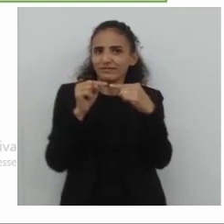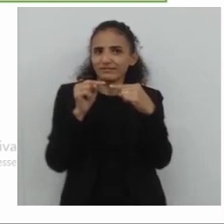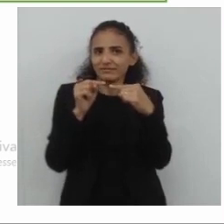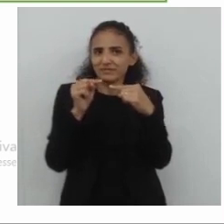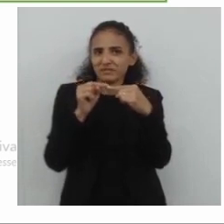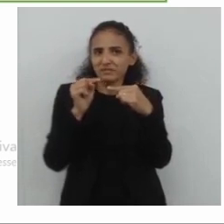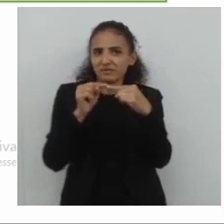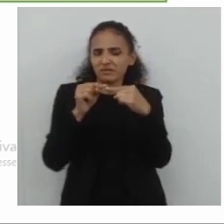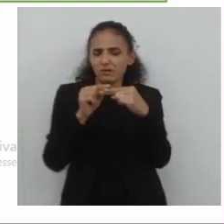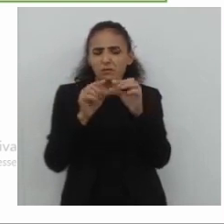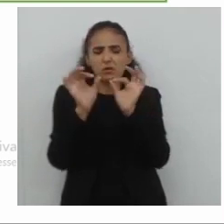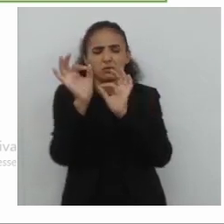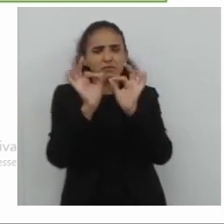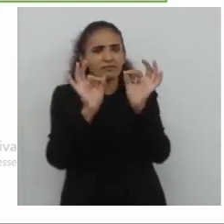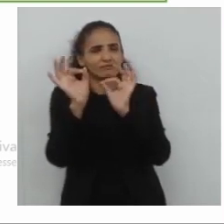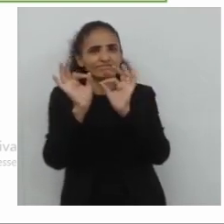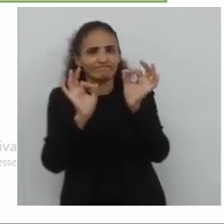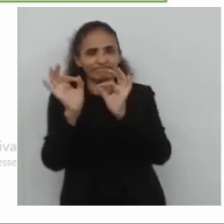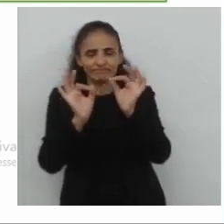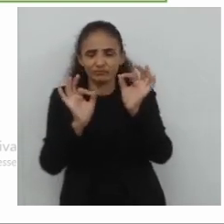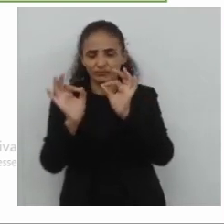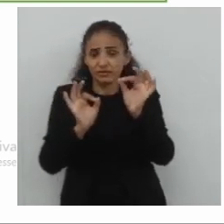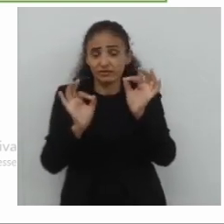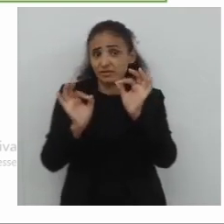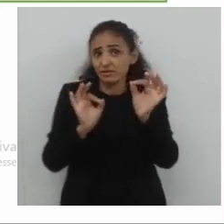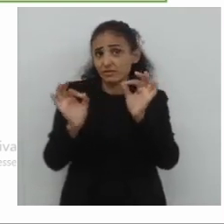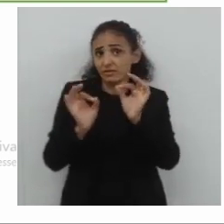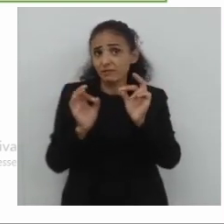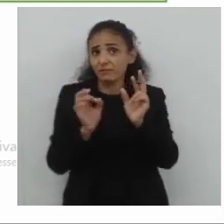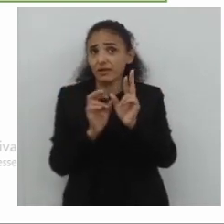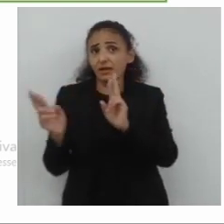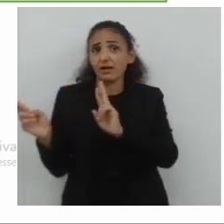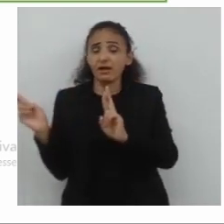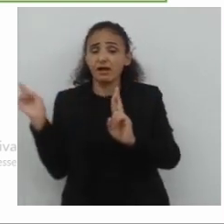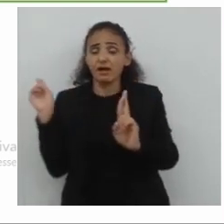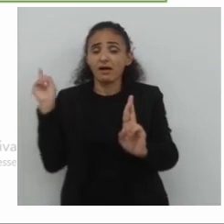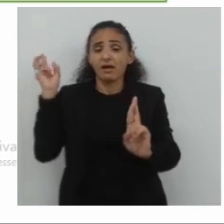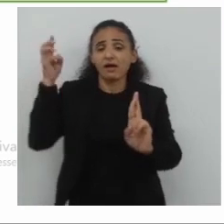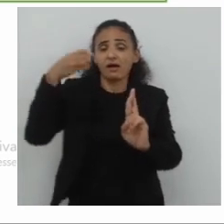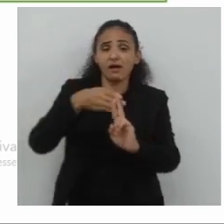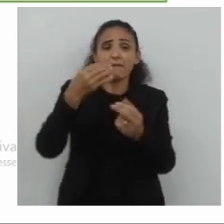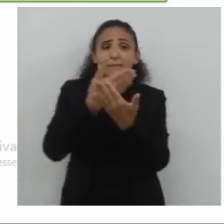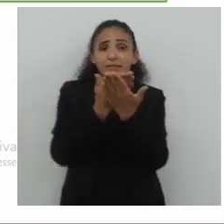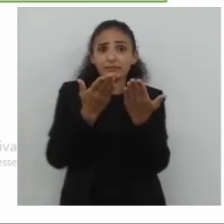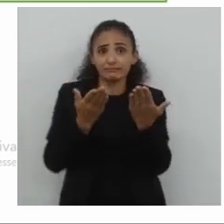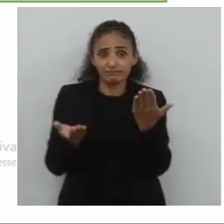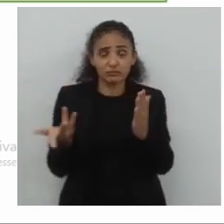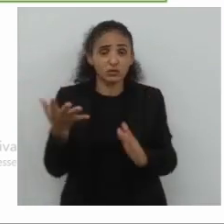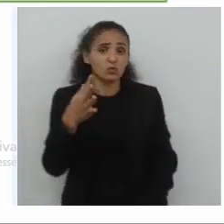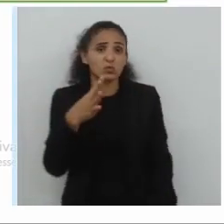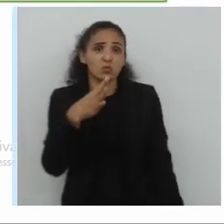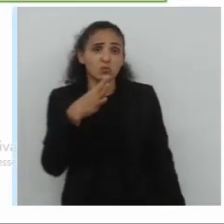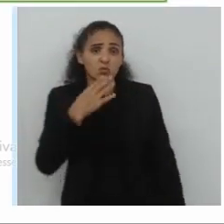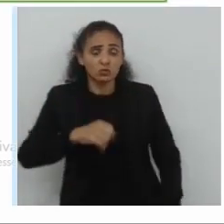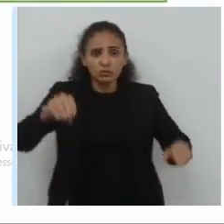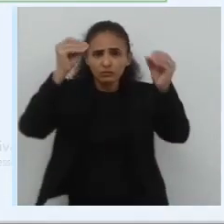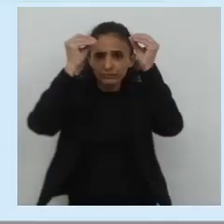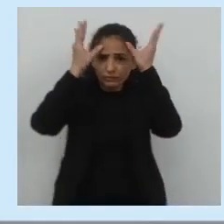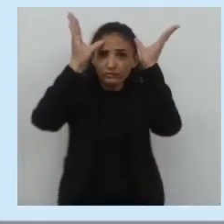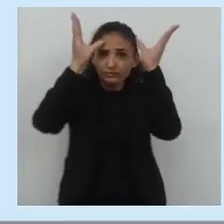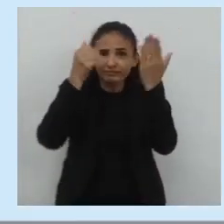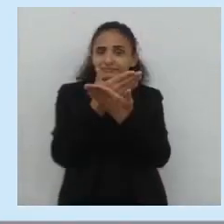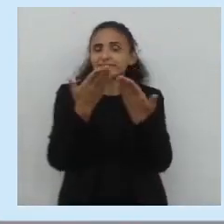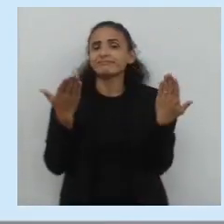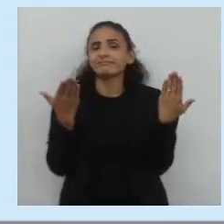Então, a escrita encontra no texto a forma mais relevante de representação do conhecimento.